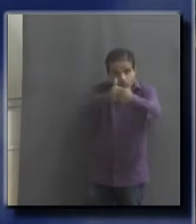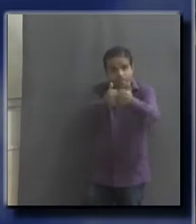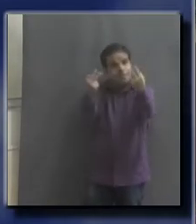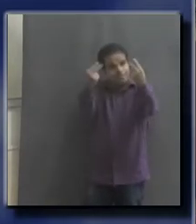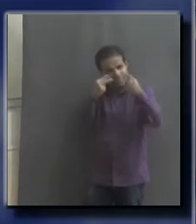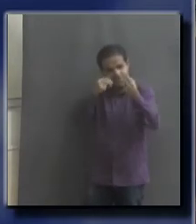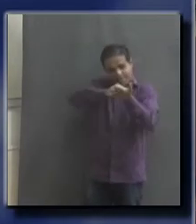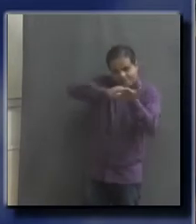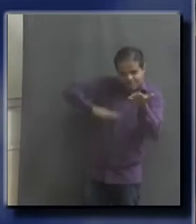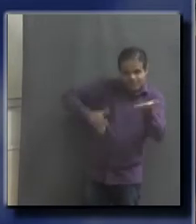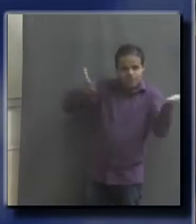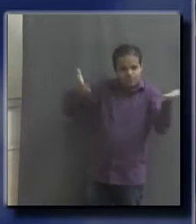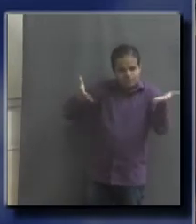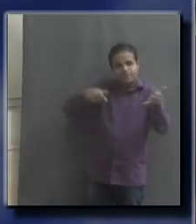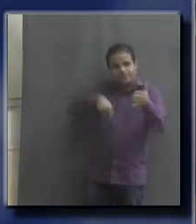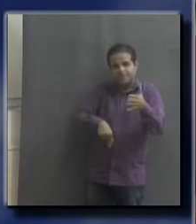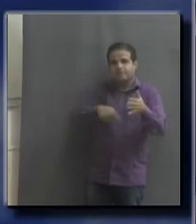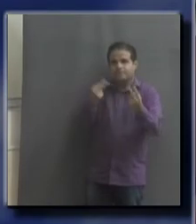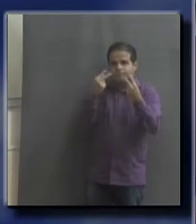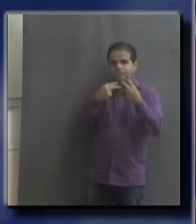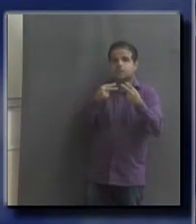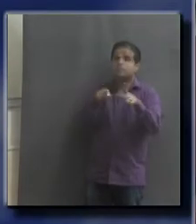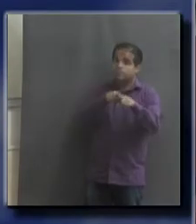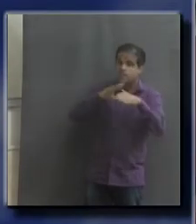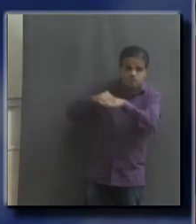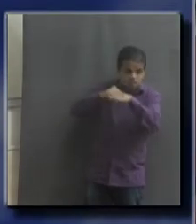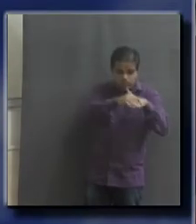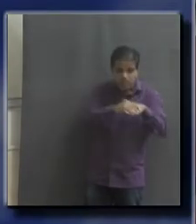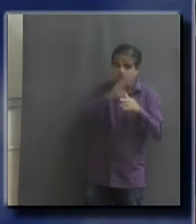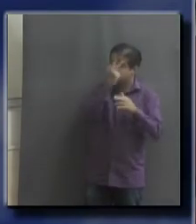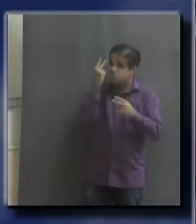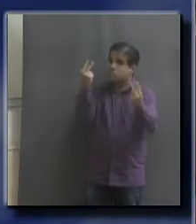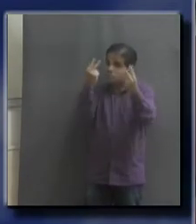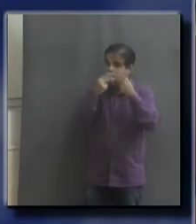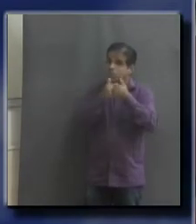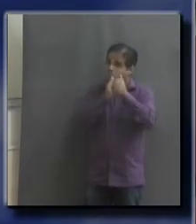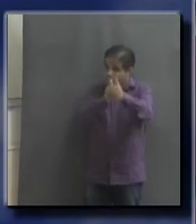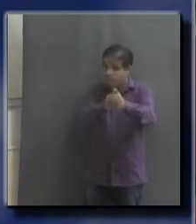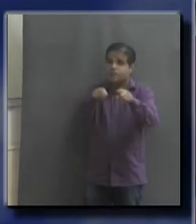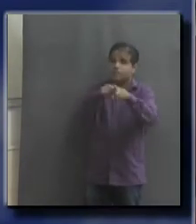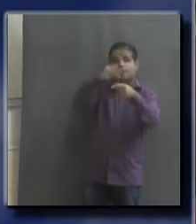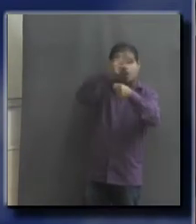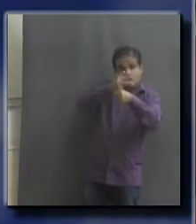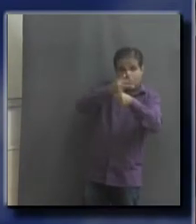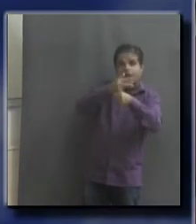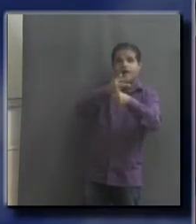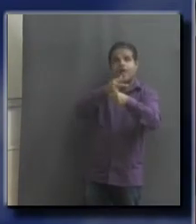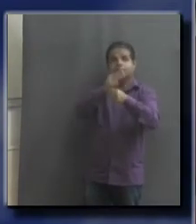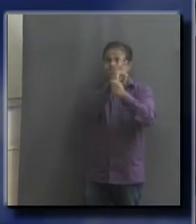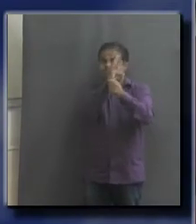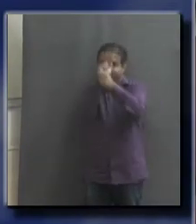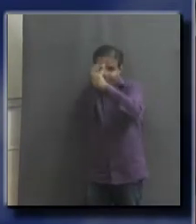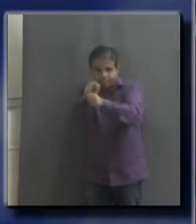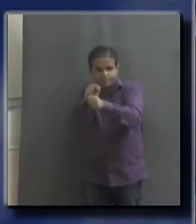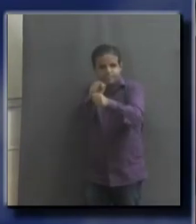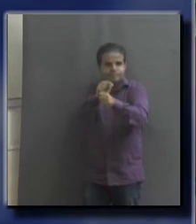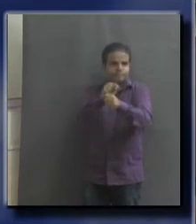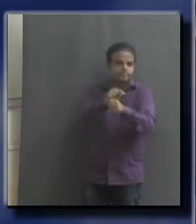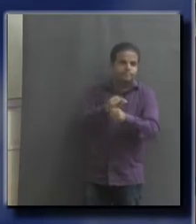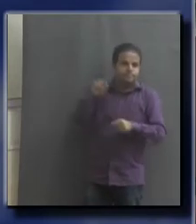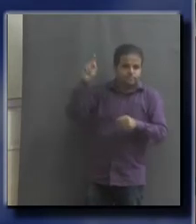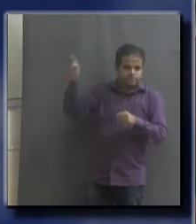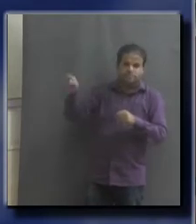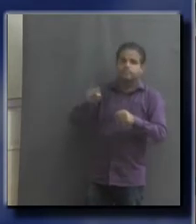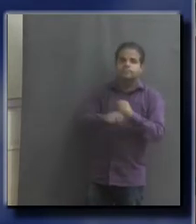nossa atividade de hoje. Também saudar as pessoas que estão acompanhando a transmissão online aqui